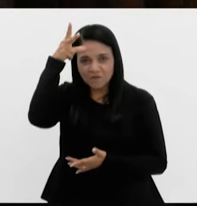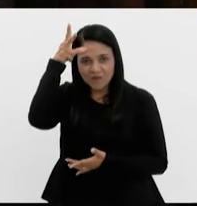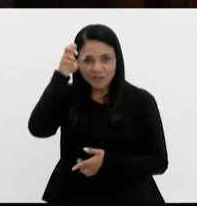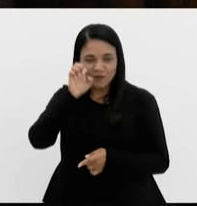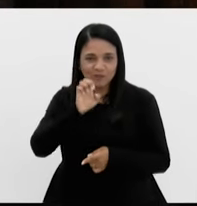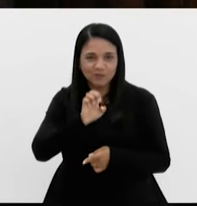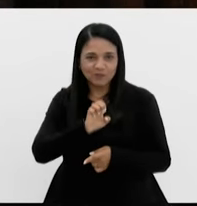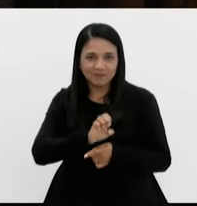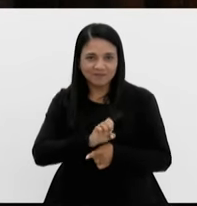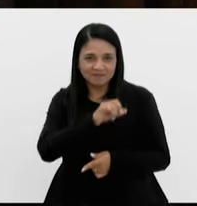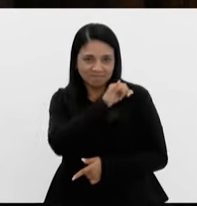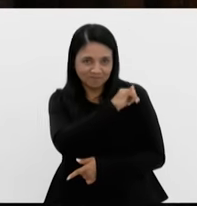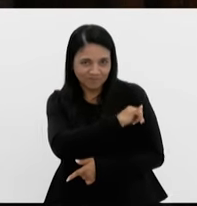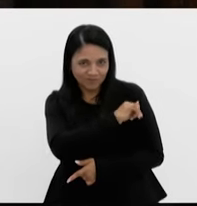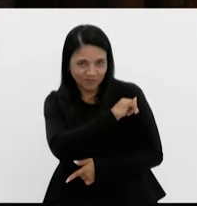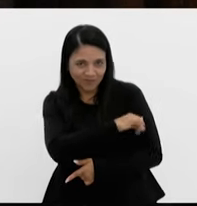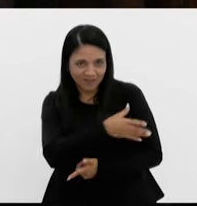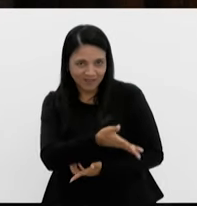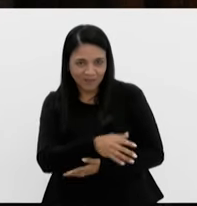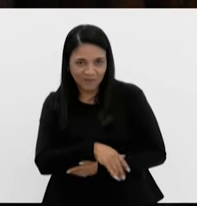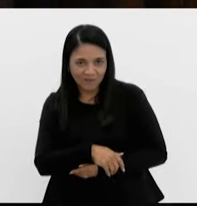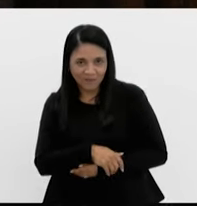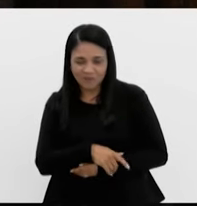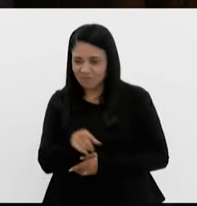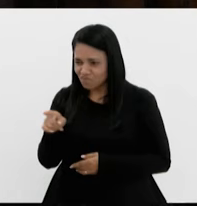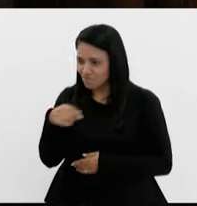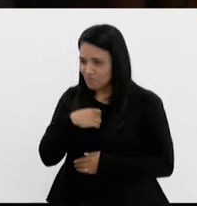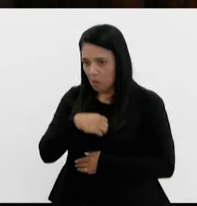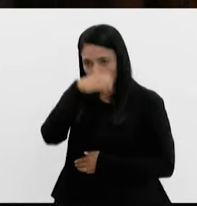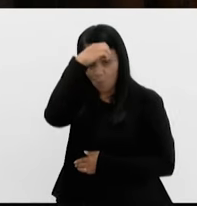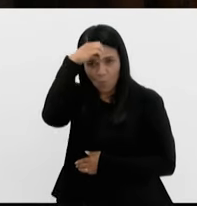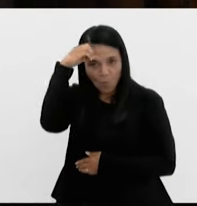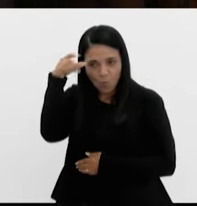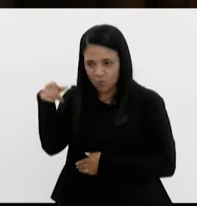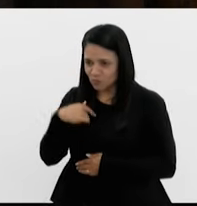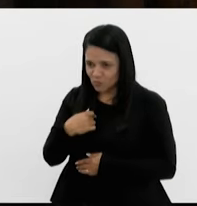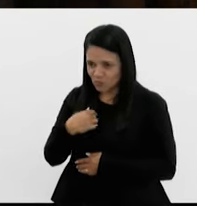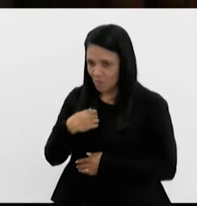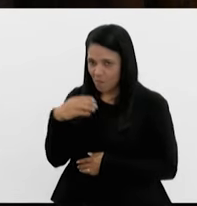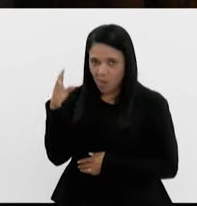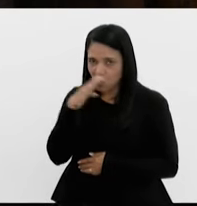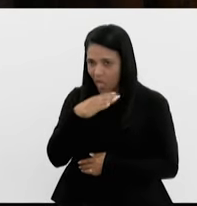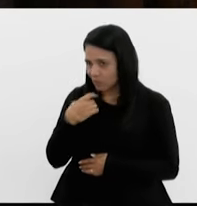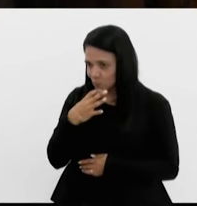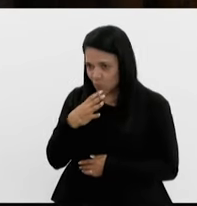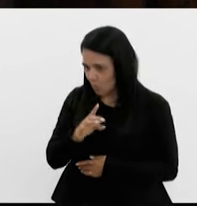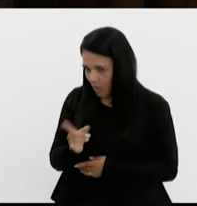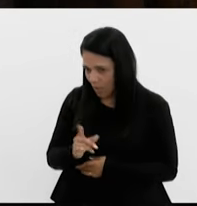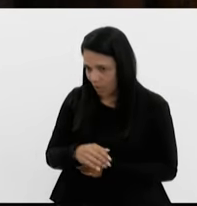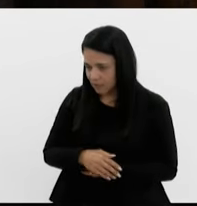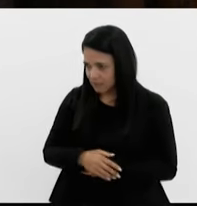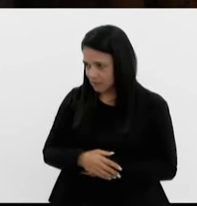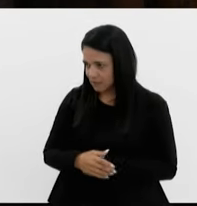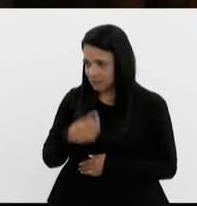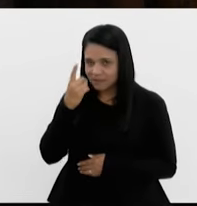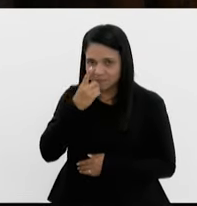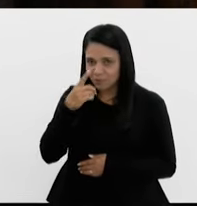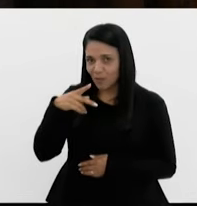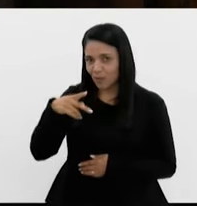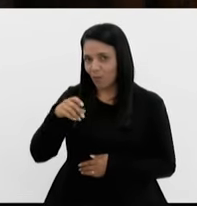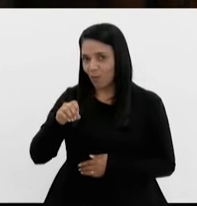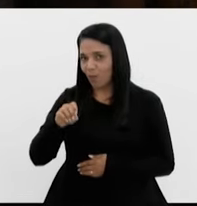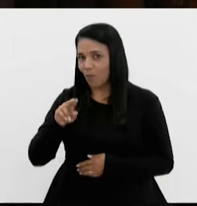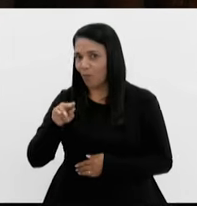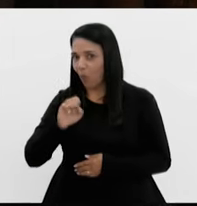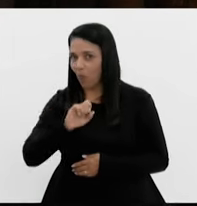de Janeiro vossa excelência tá muito puro tá desconhecendo as maldades do mundo Deputado Paul Bel